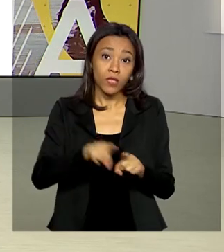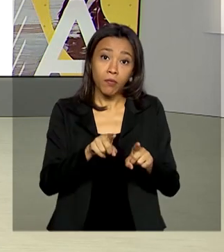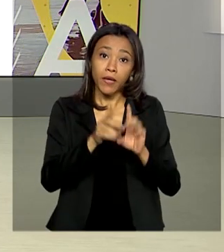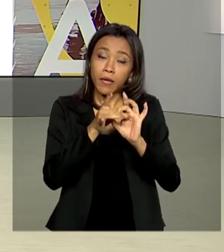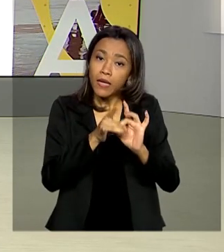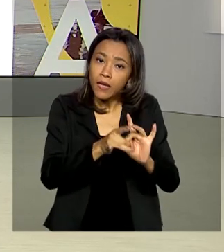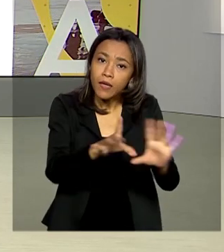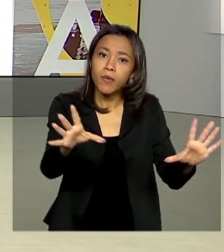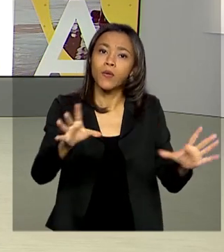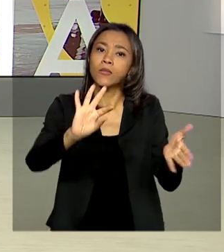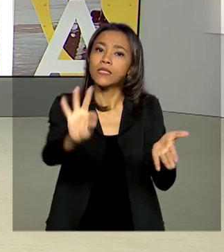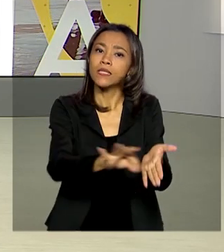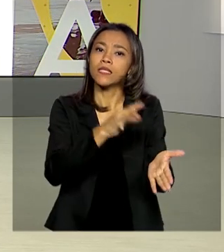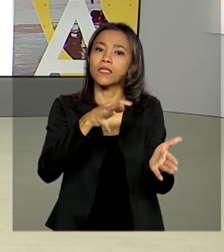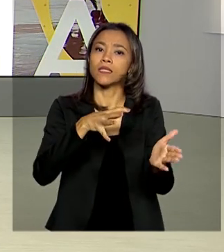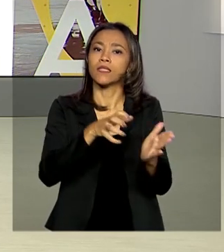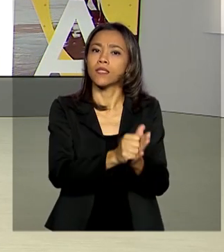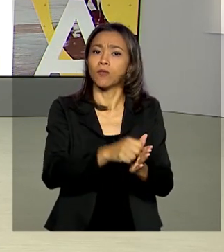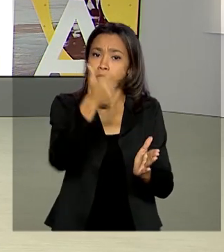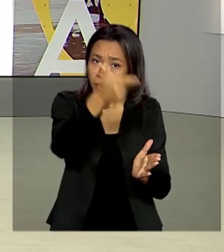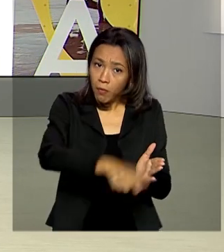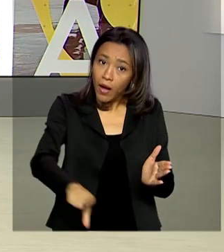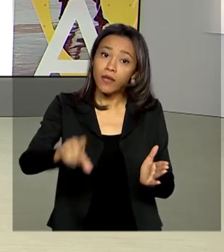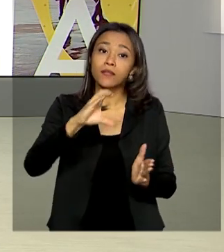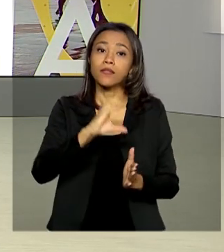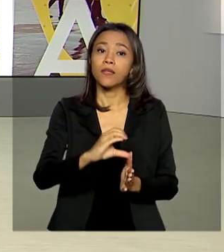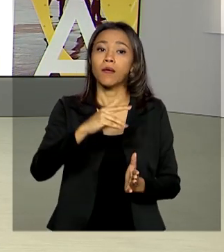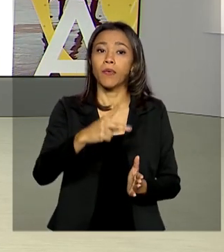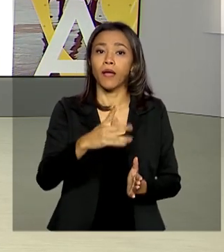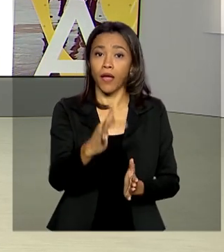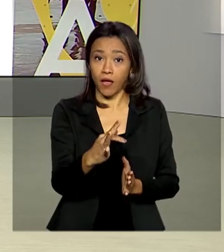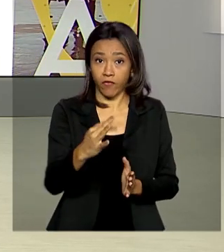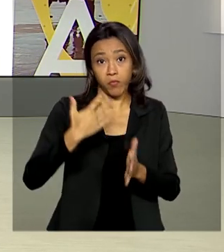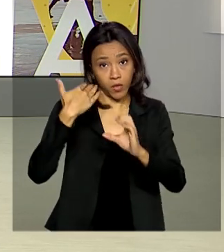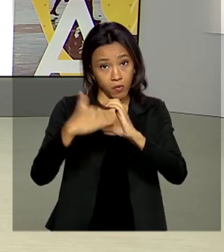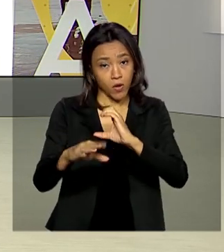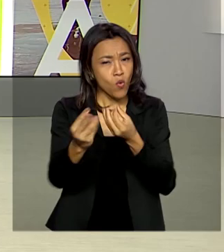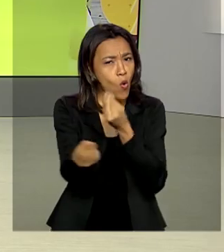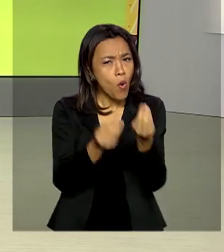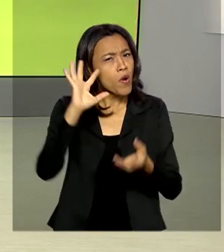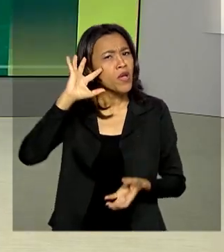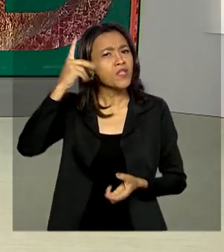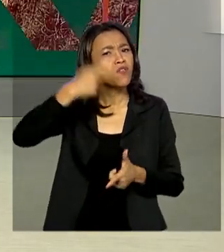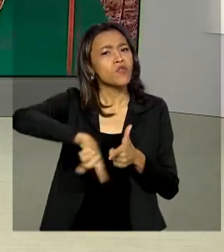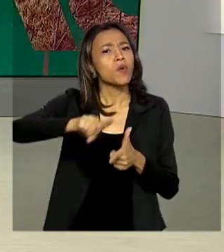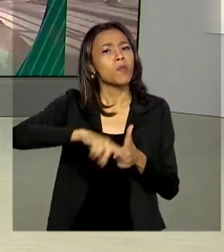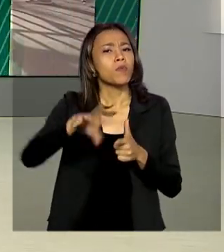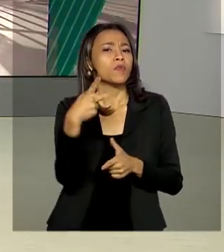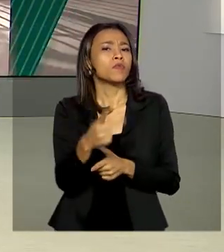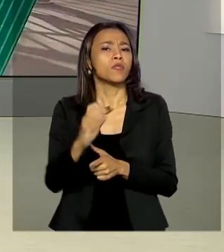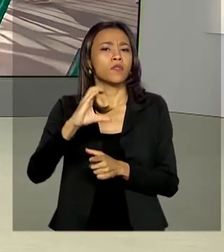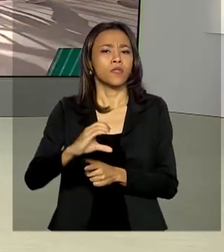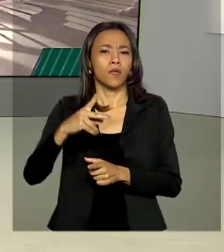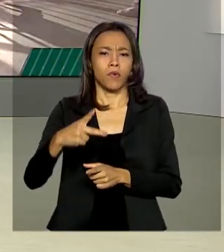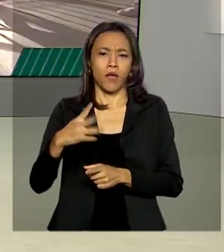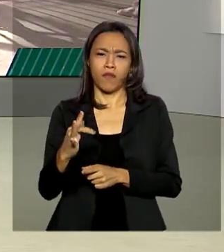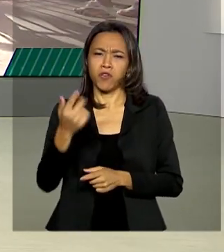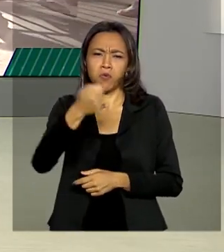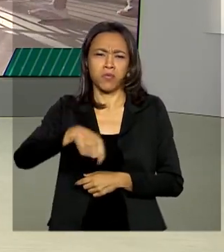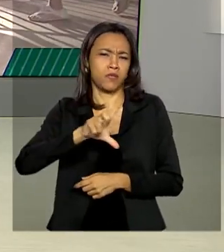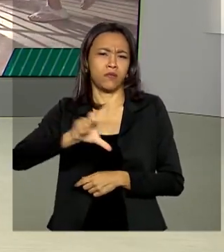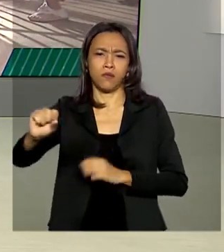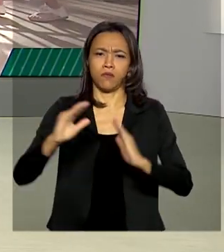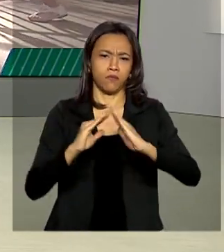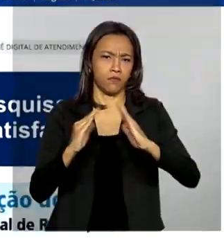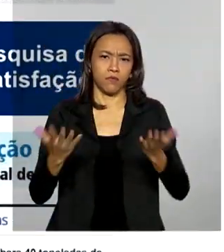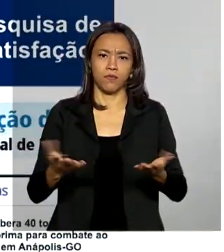inscrição de novos cpf por e-mail vamos ver agora como você pode resolver alguma pendência cadastral sem sair